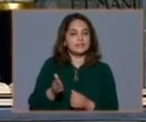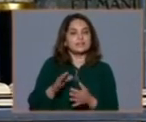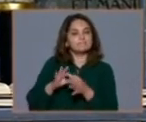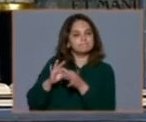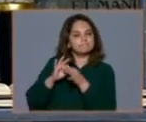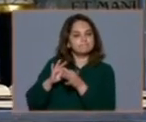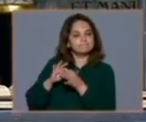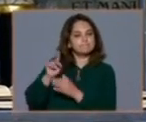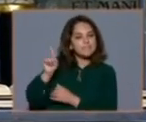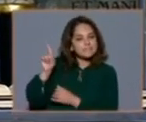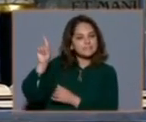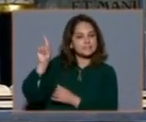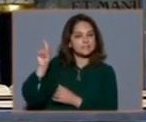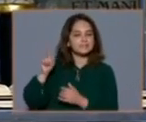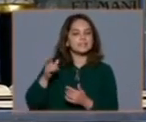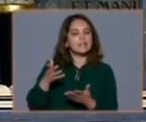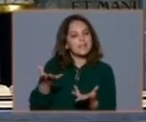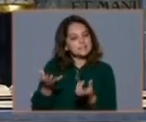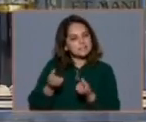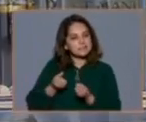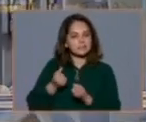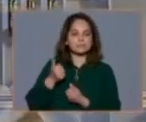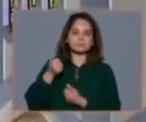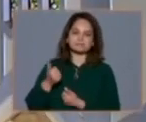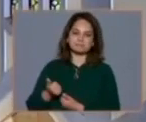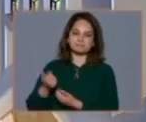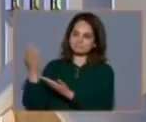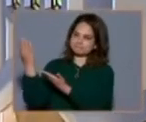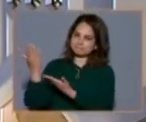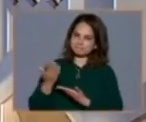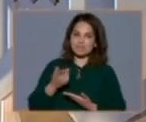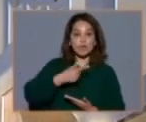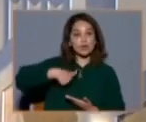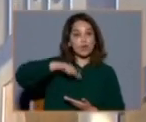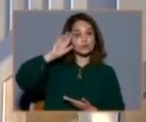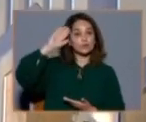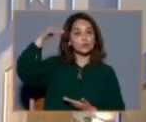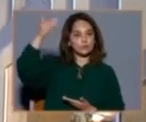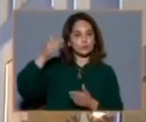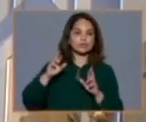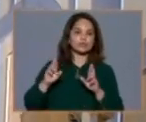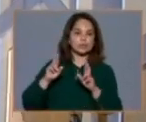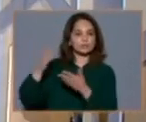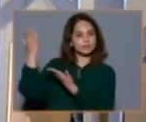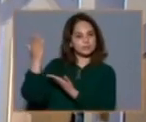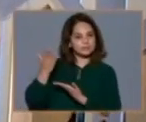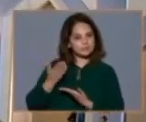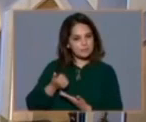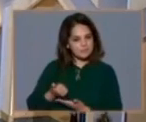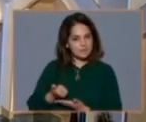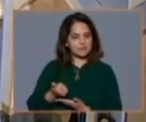amizade. Acolhei-os com bondade no vosso reino, onde também nós esperamos ser recebidos, para vivermos com